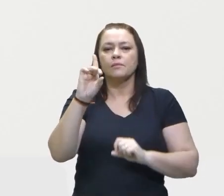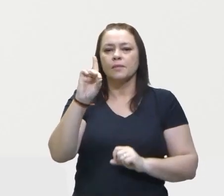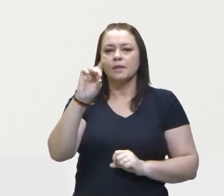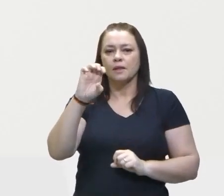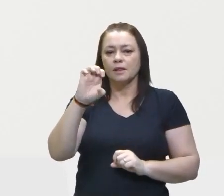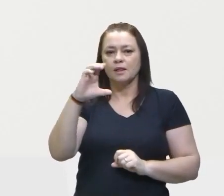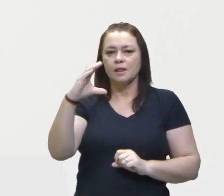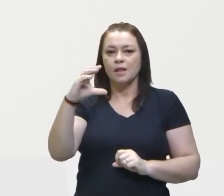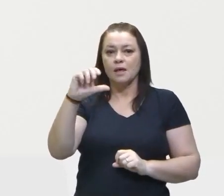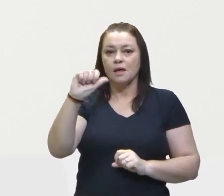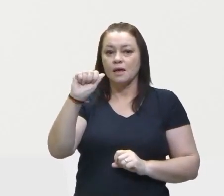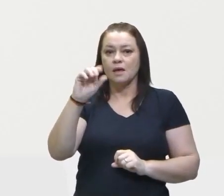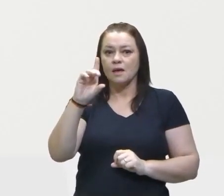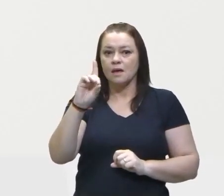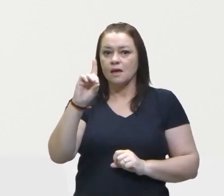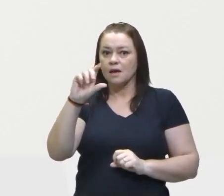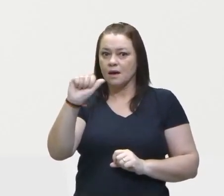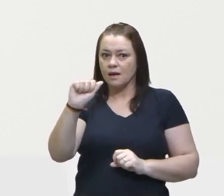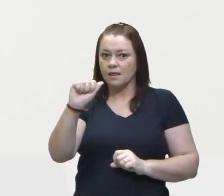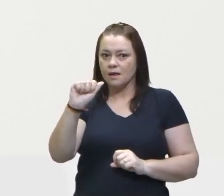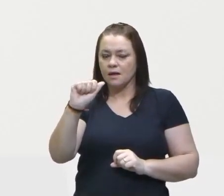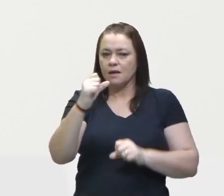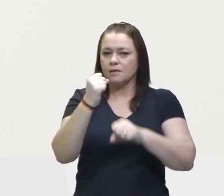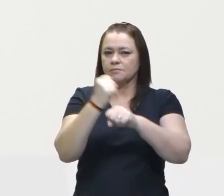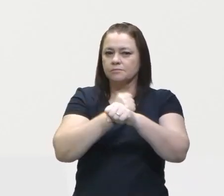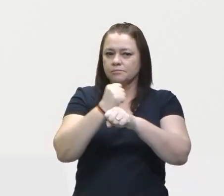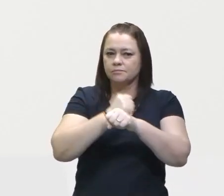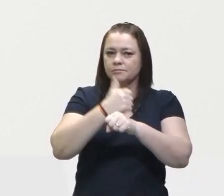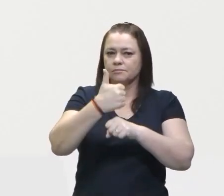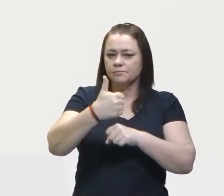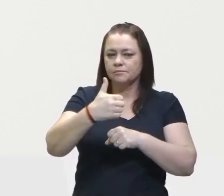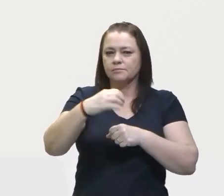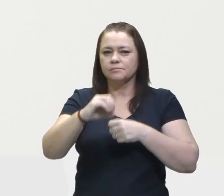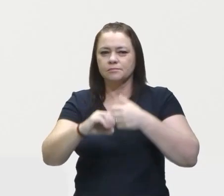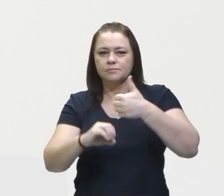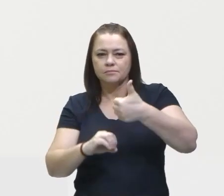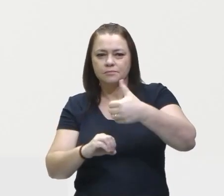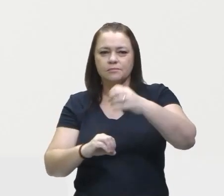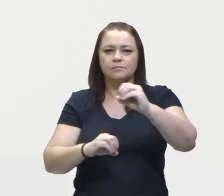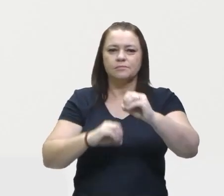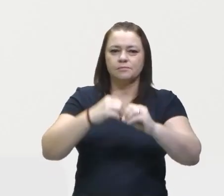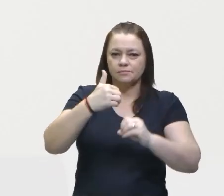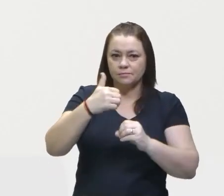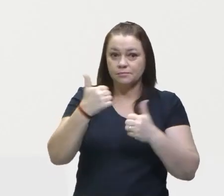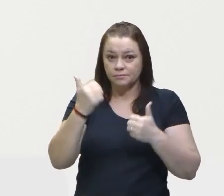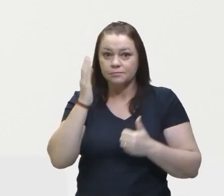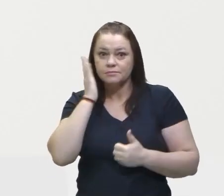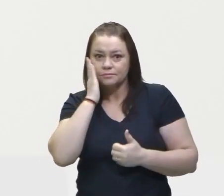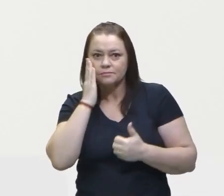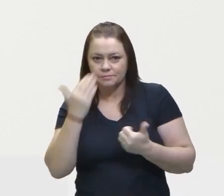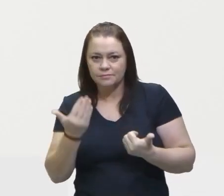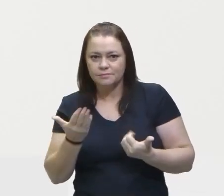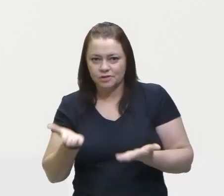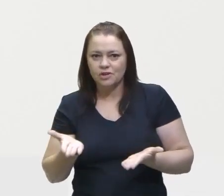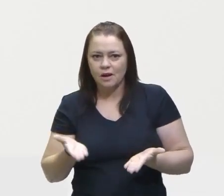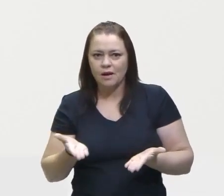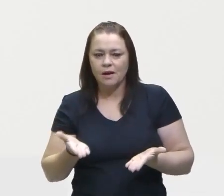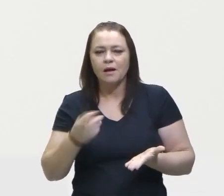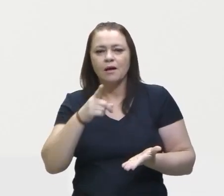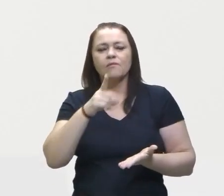cada 10 anos, né? Já conheceu a quinzena? Conheceu